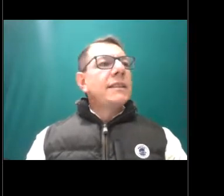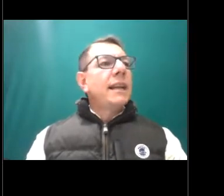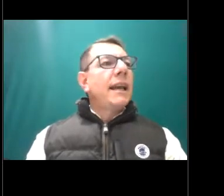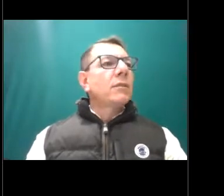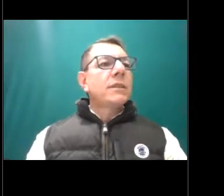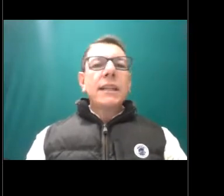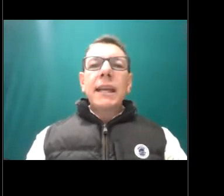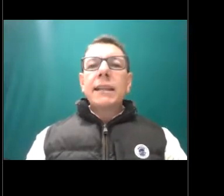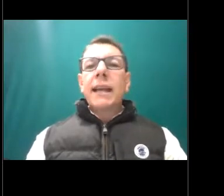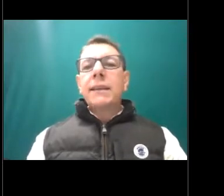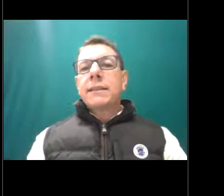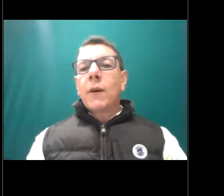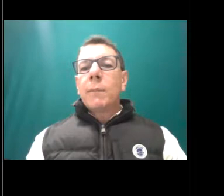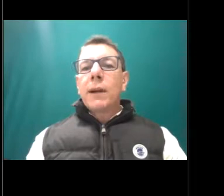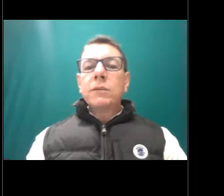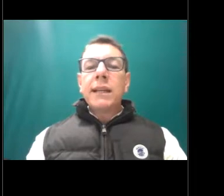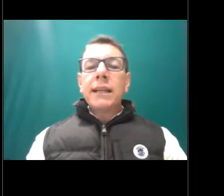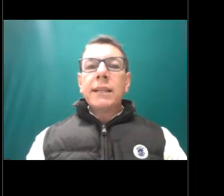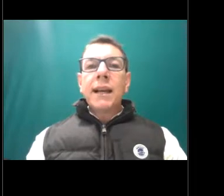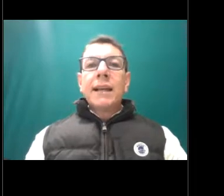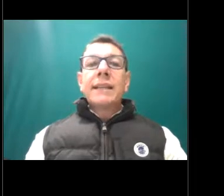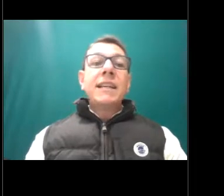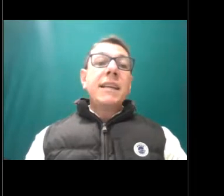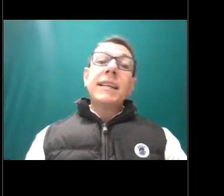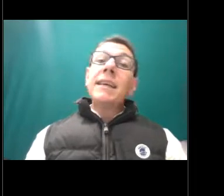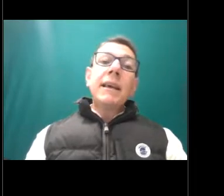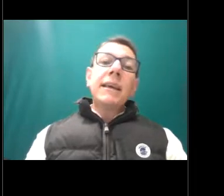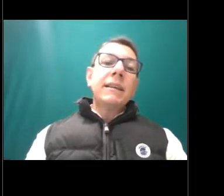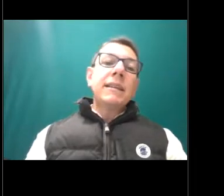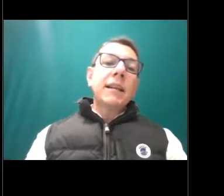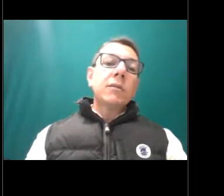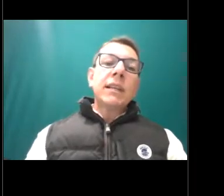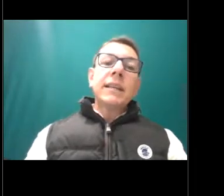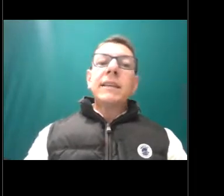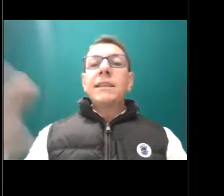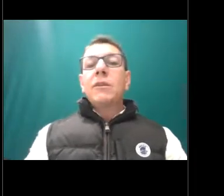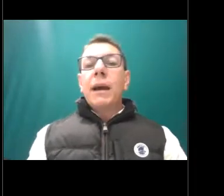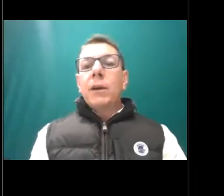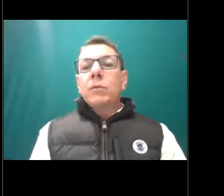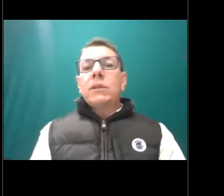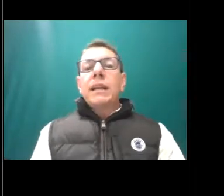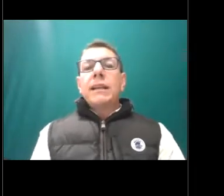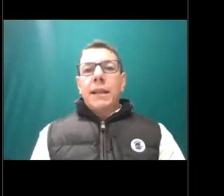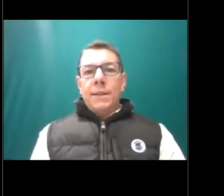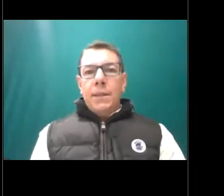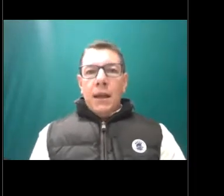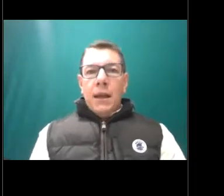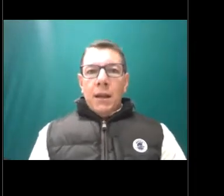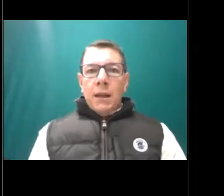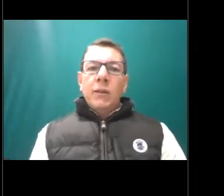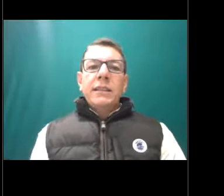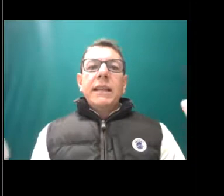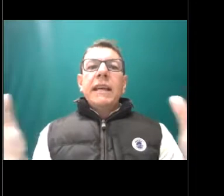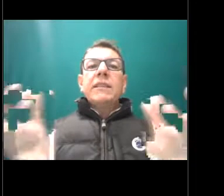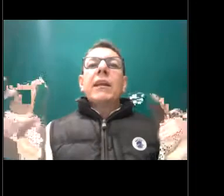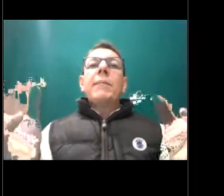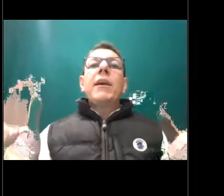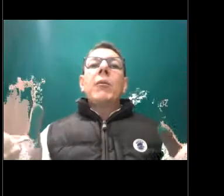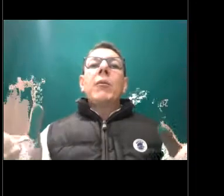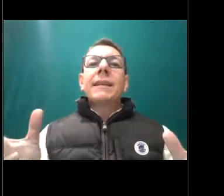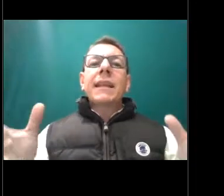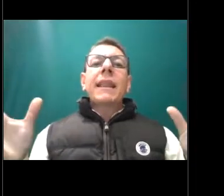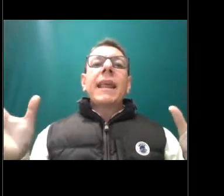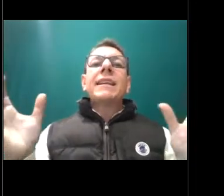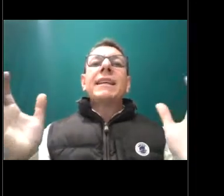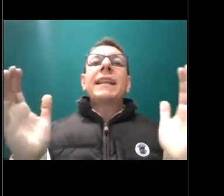saber, eu ensilei com 33, eu abri com 30. Tem gente que ensila com 35 e abre com 30. Então, assim, esse